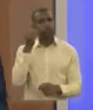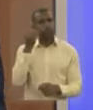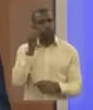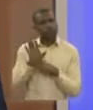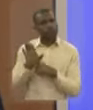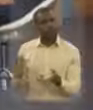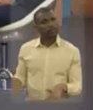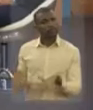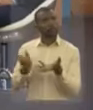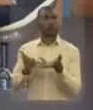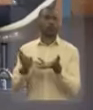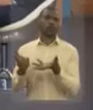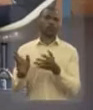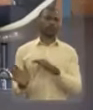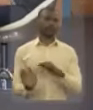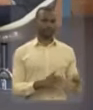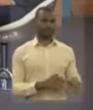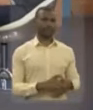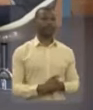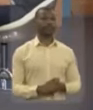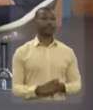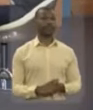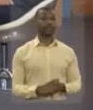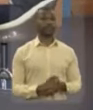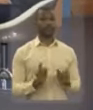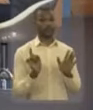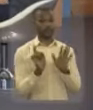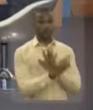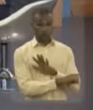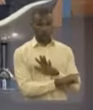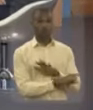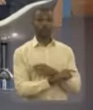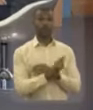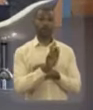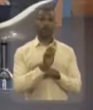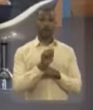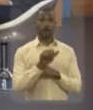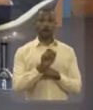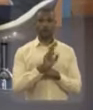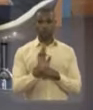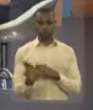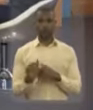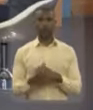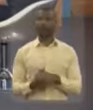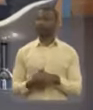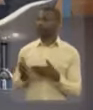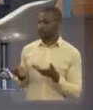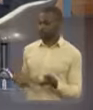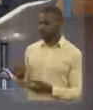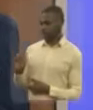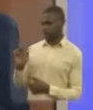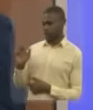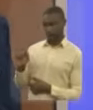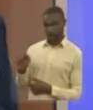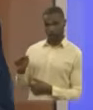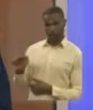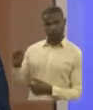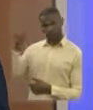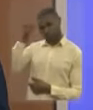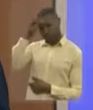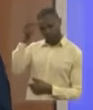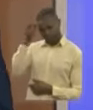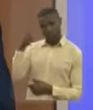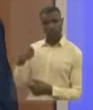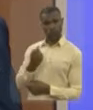continuar Paulo você agora faz a pergunta e o grana vai responder grana no nosso governo